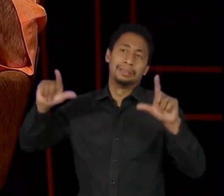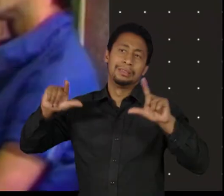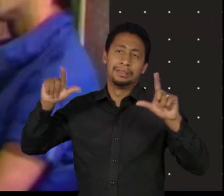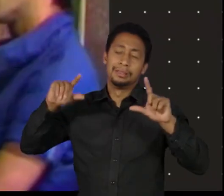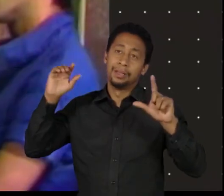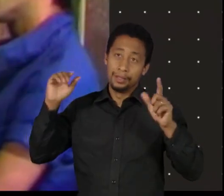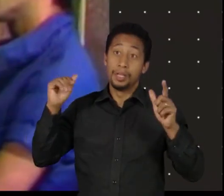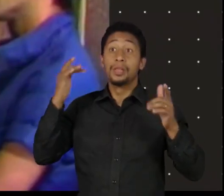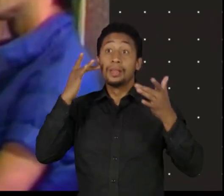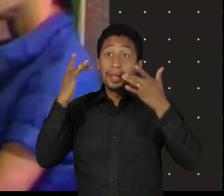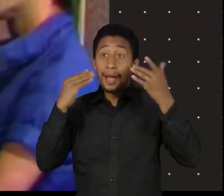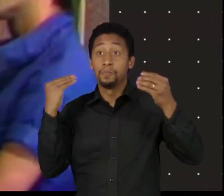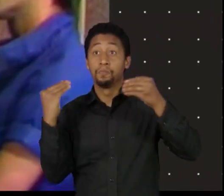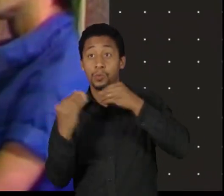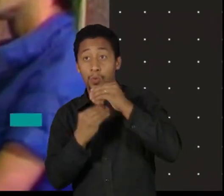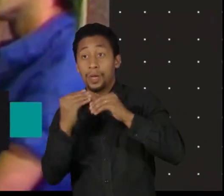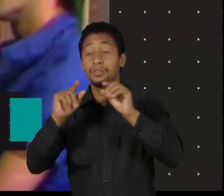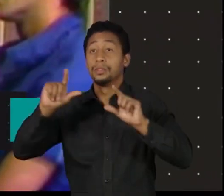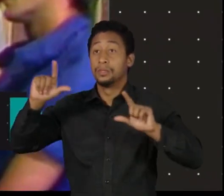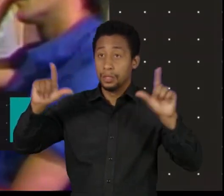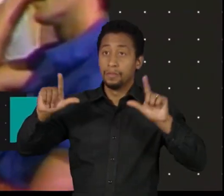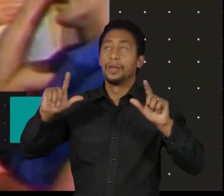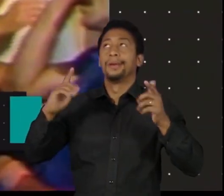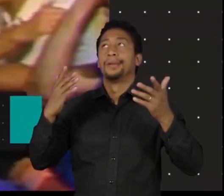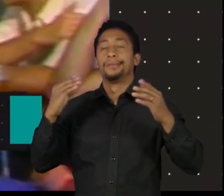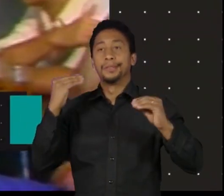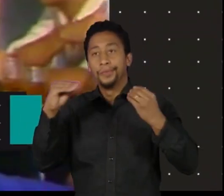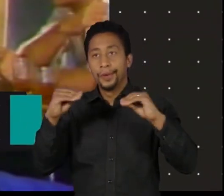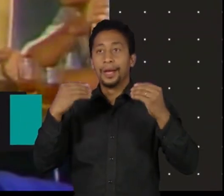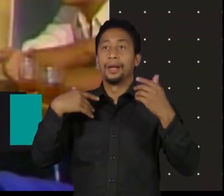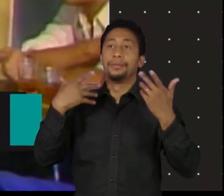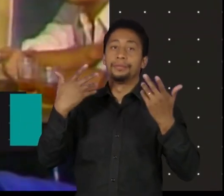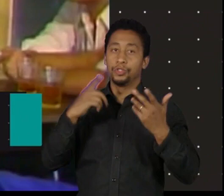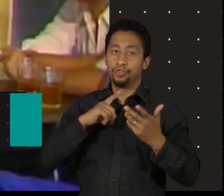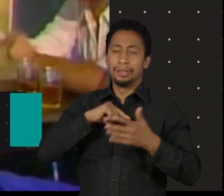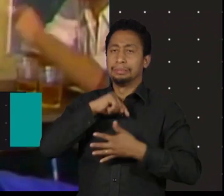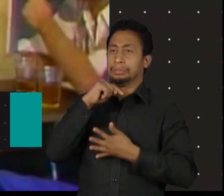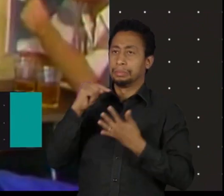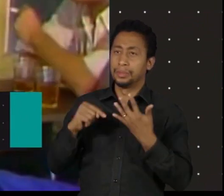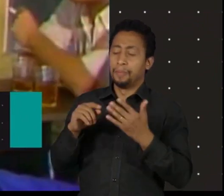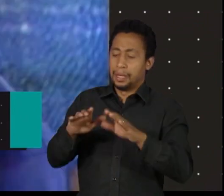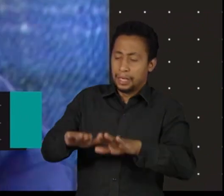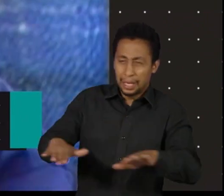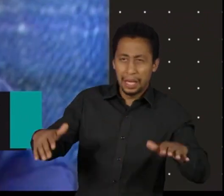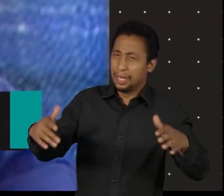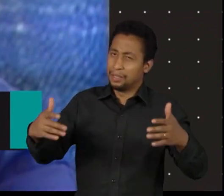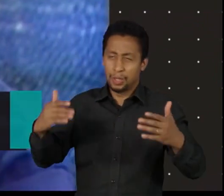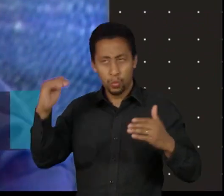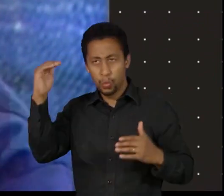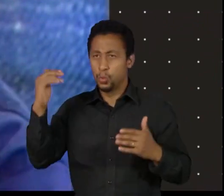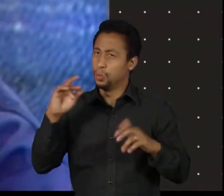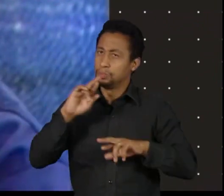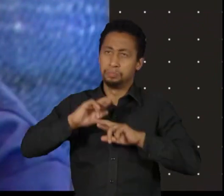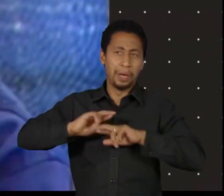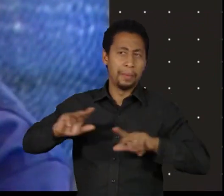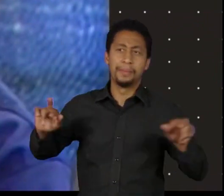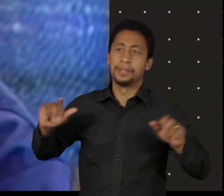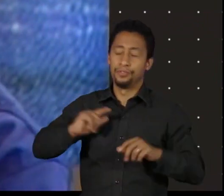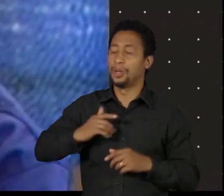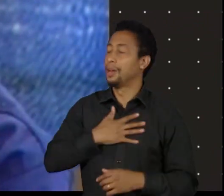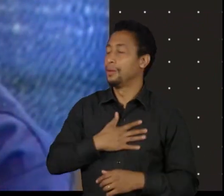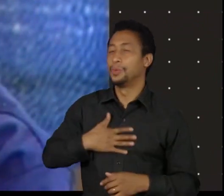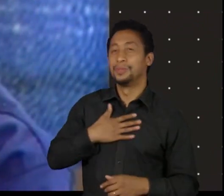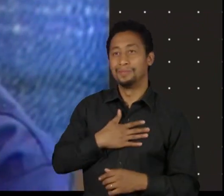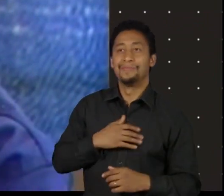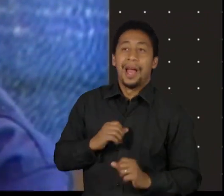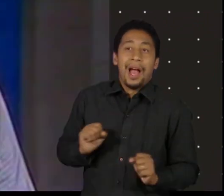tinha teleteatro, tinha teleconto, tinha teleromance, abria a câmera para infantil, era fantástico. Adorei fazer televisão aqui. Aqui